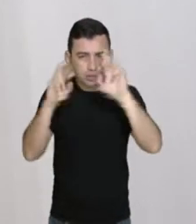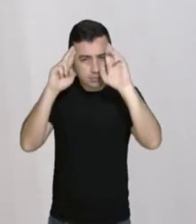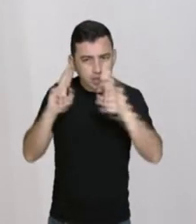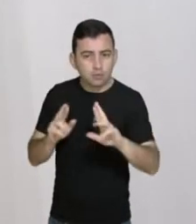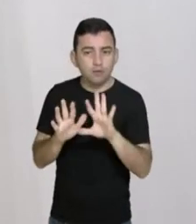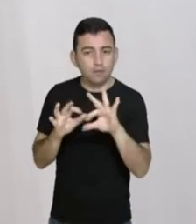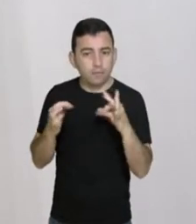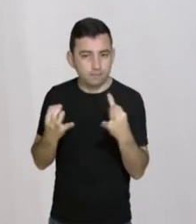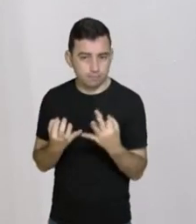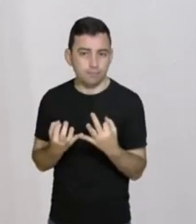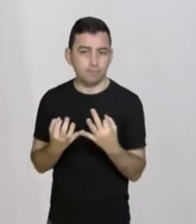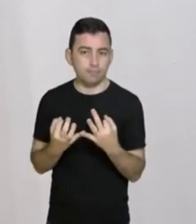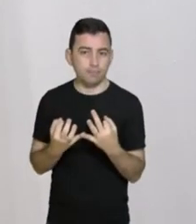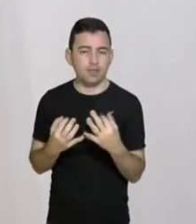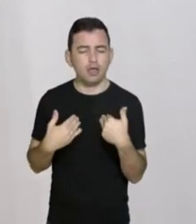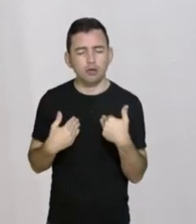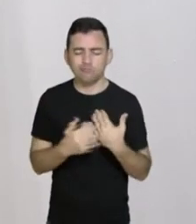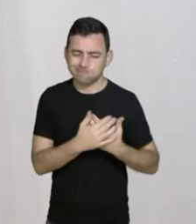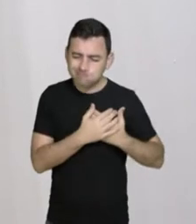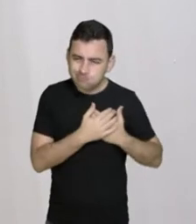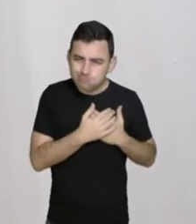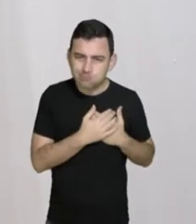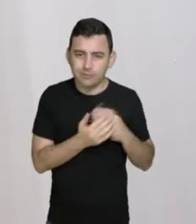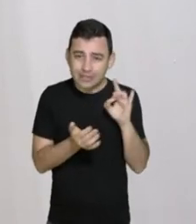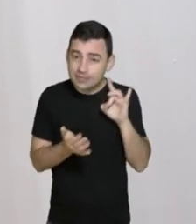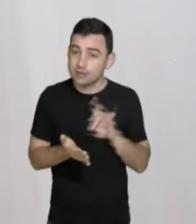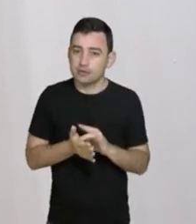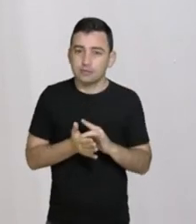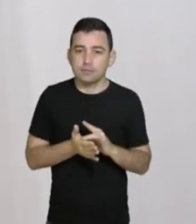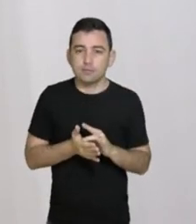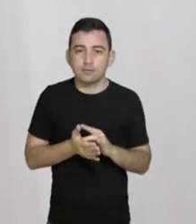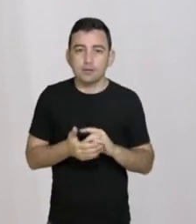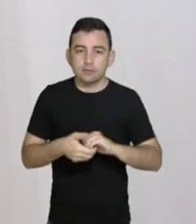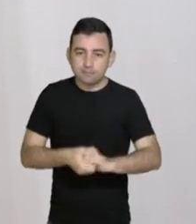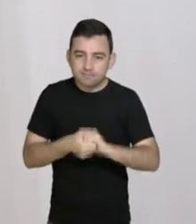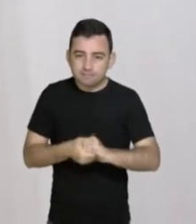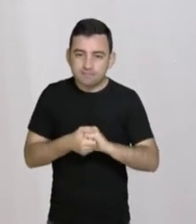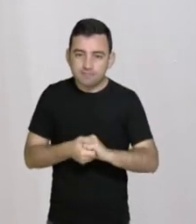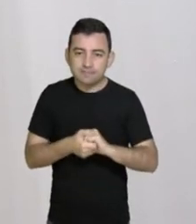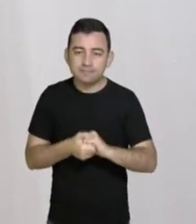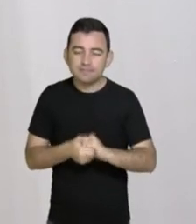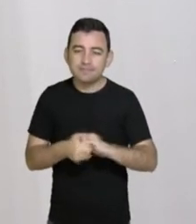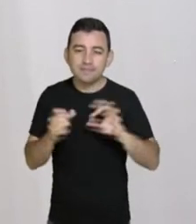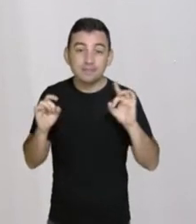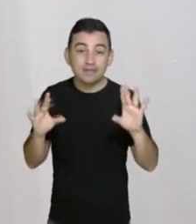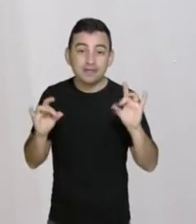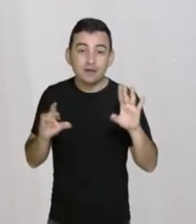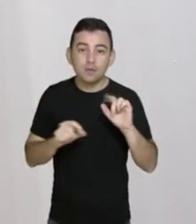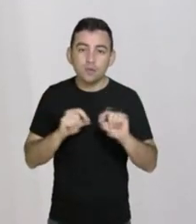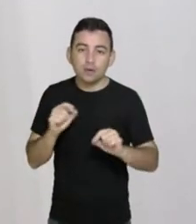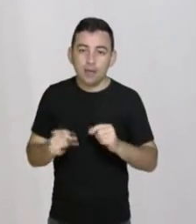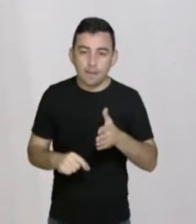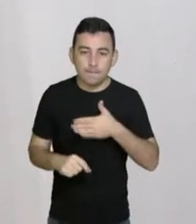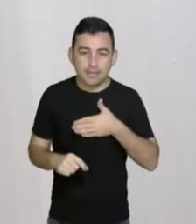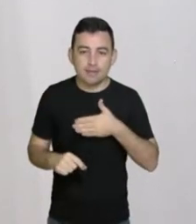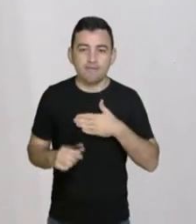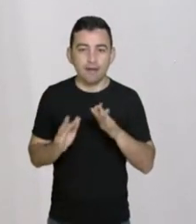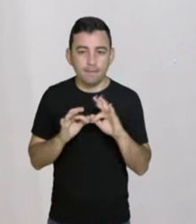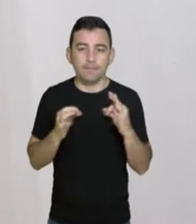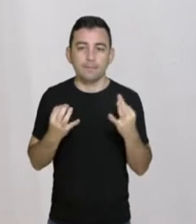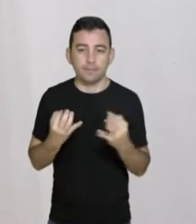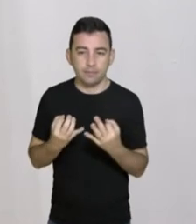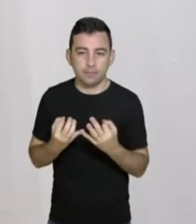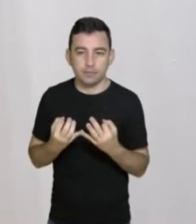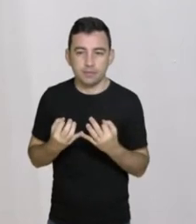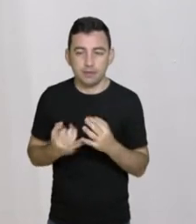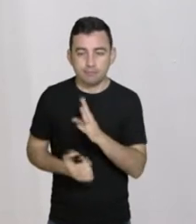quero, de coração, um cumprimento todo especial à minha querida família, à minha